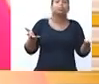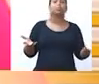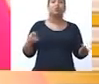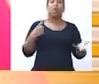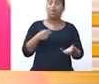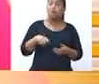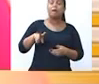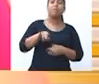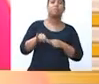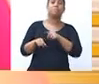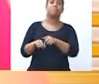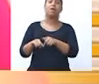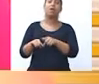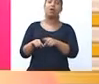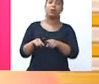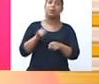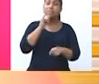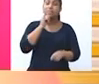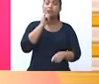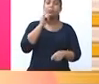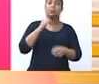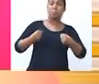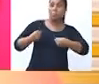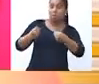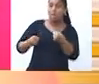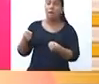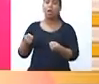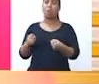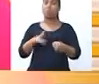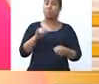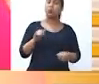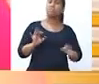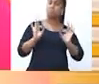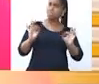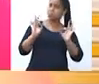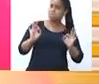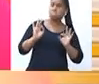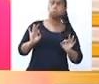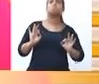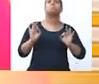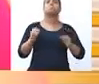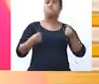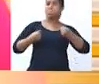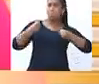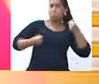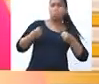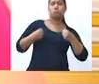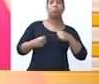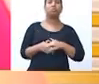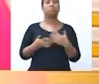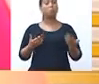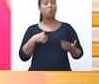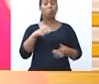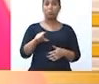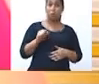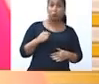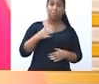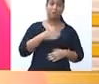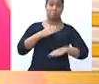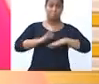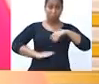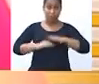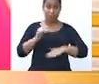me levava a andar com kart, dizia, olha, você vai ser uma excelente motorista. Sim. Então, quando eu escolhi a minha